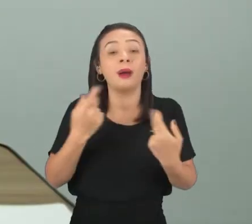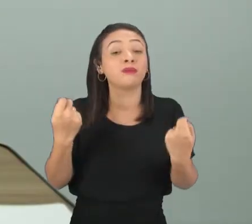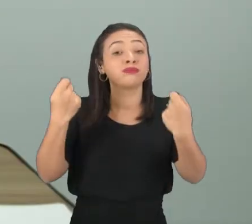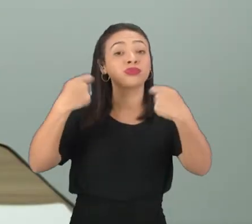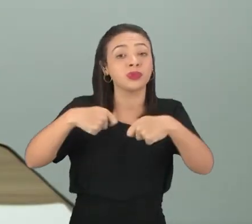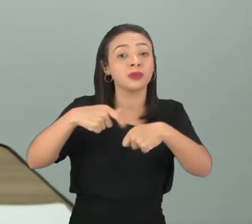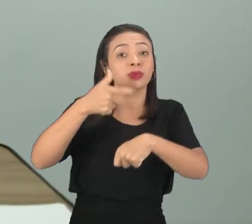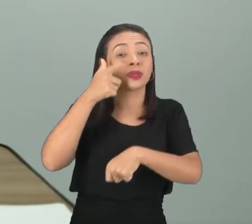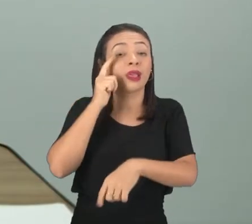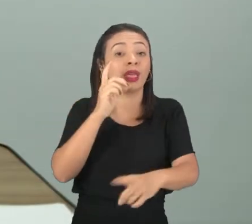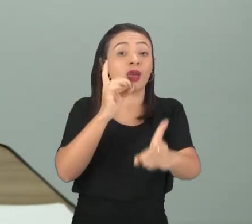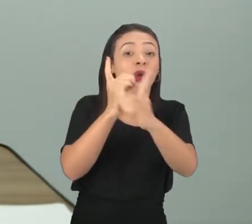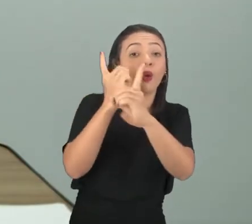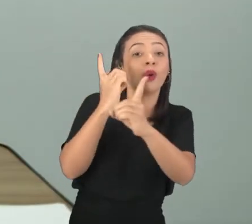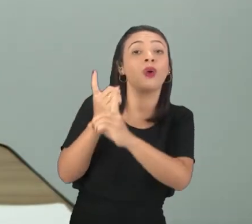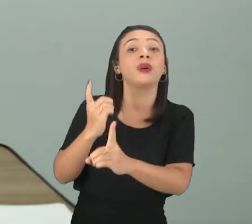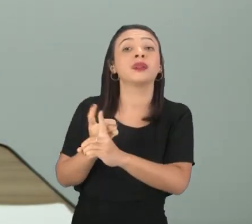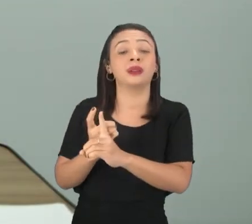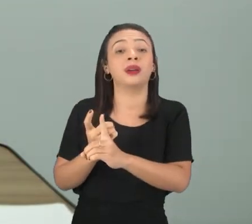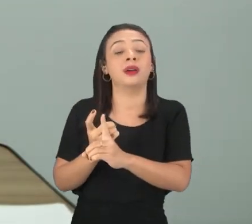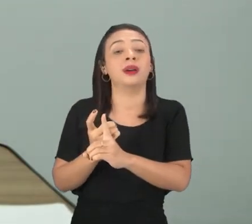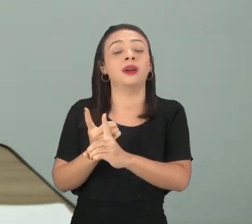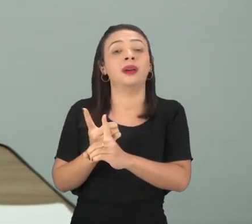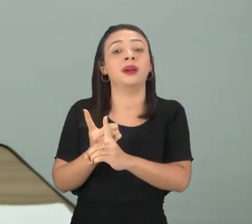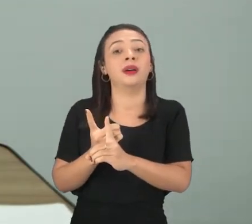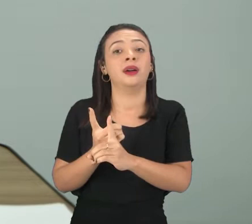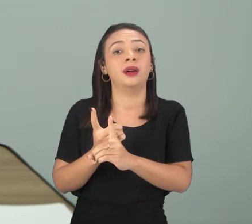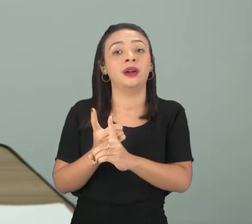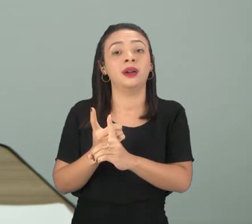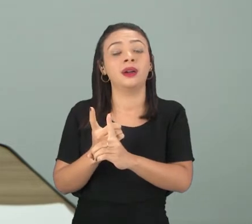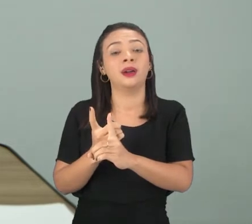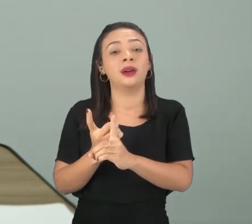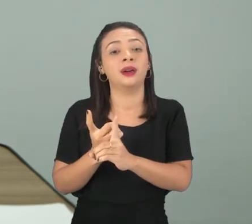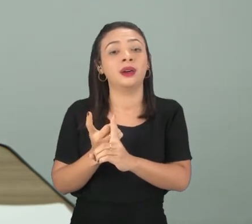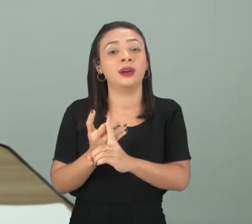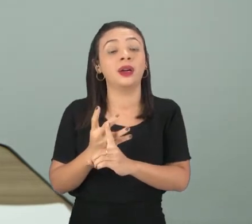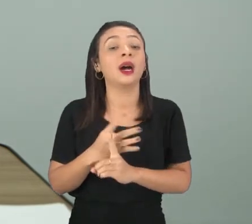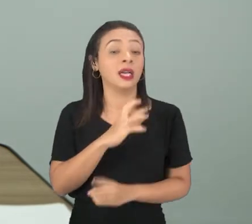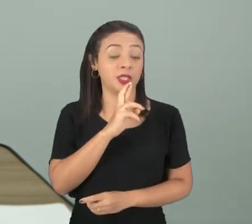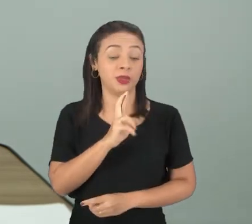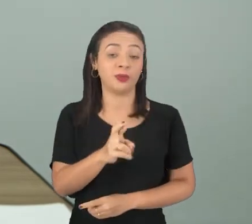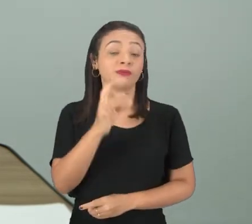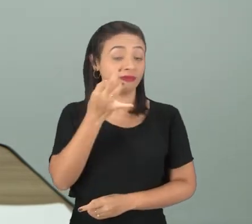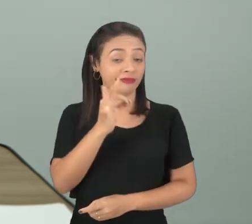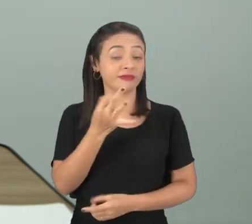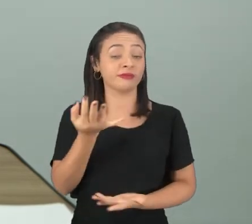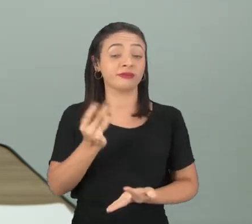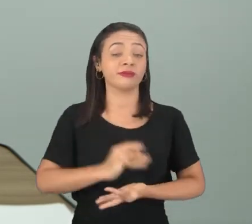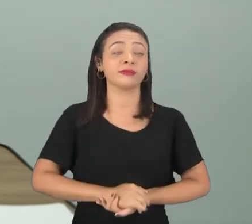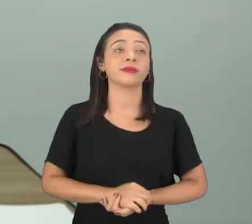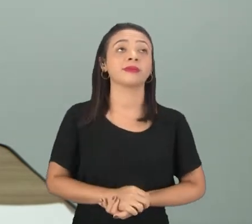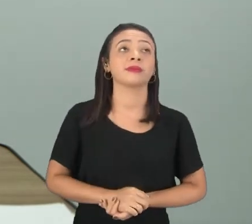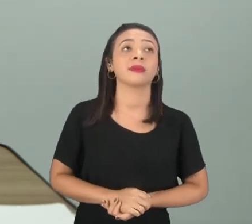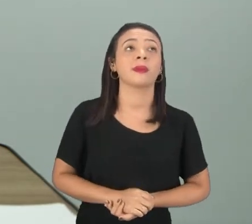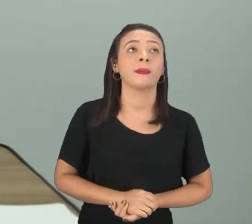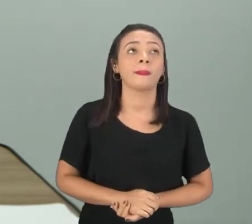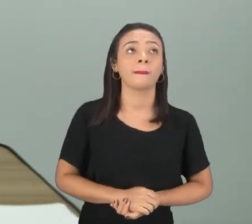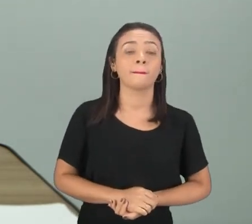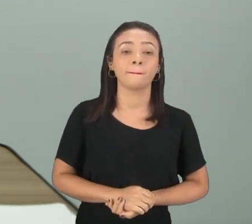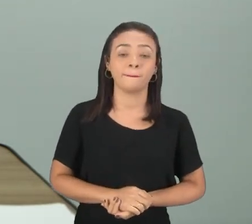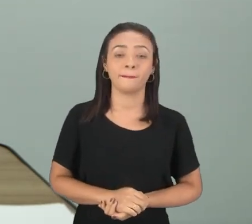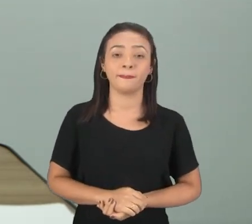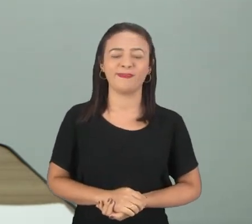para poder descobrir né que qual é a responder à questão né que é